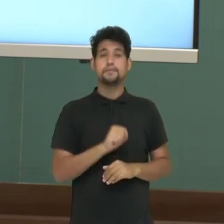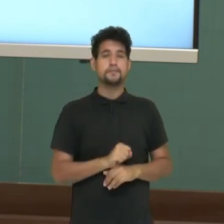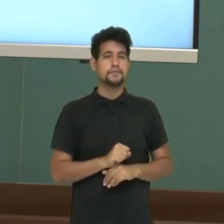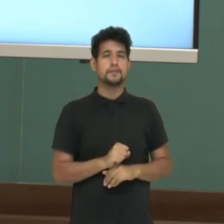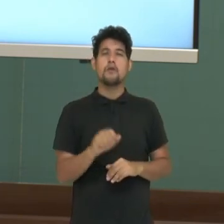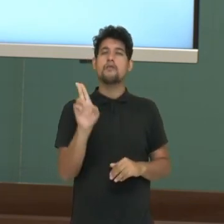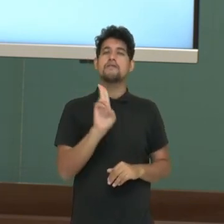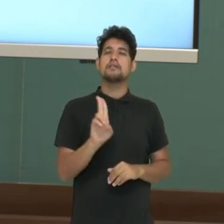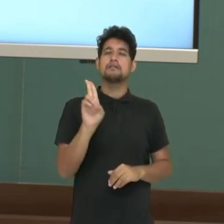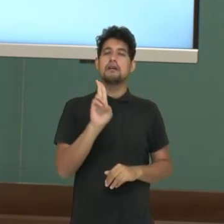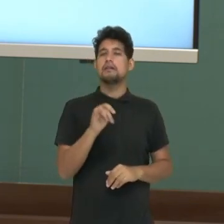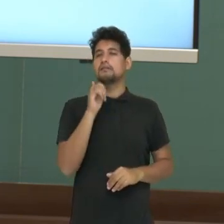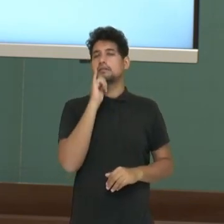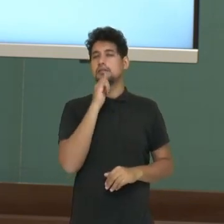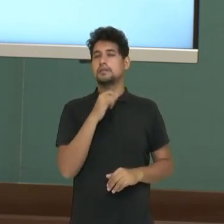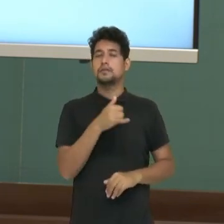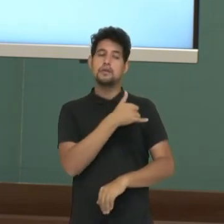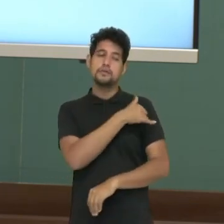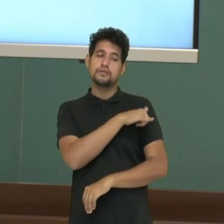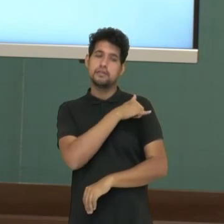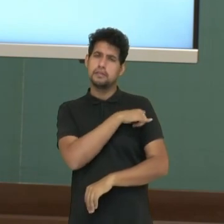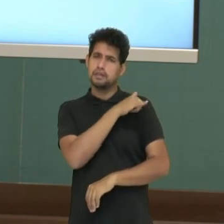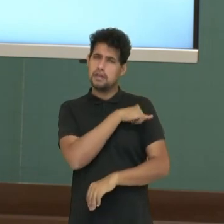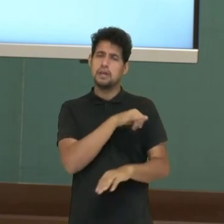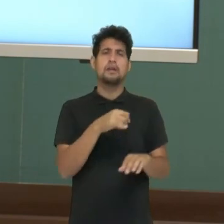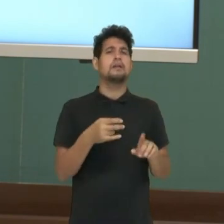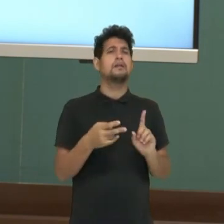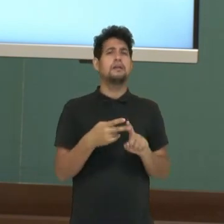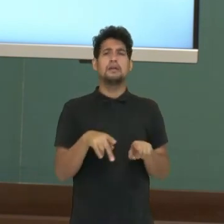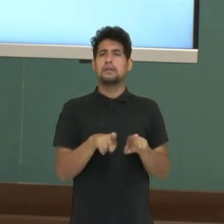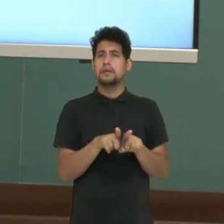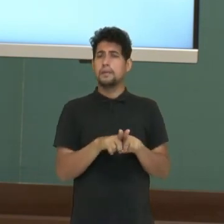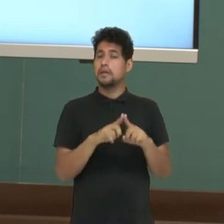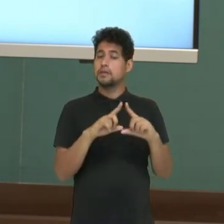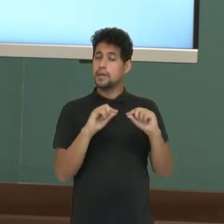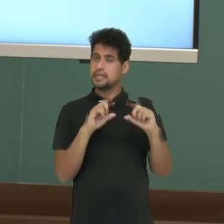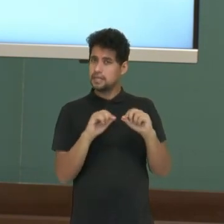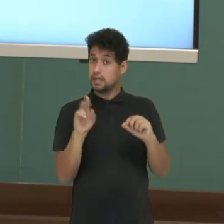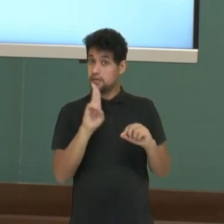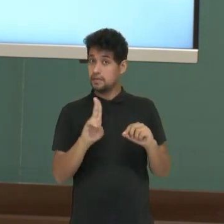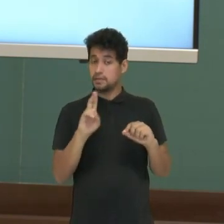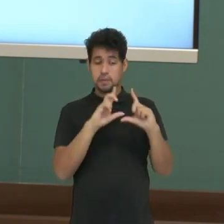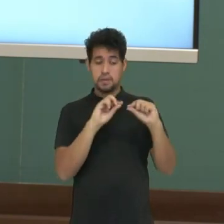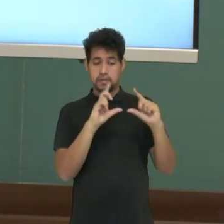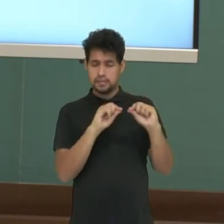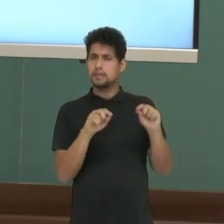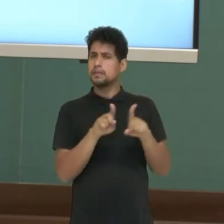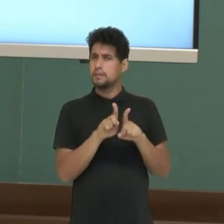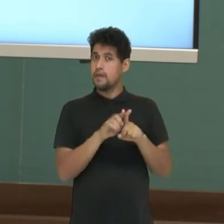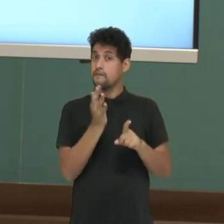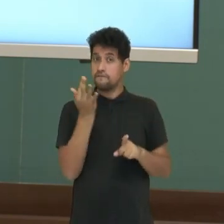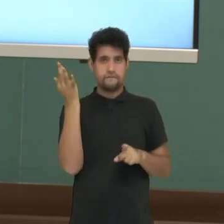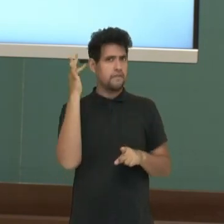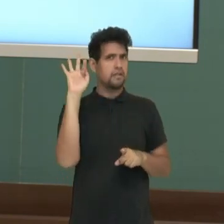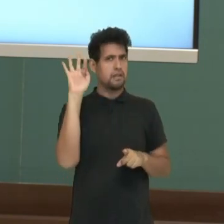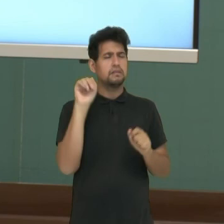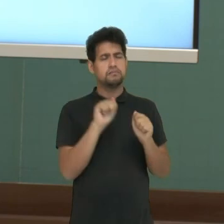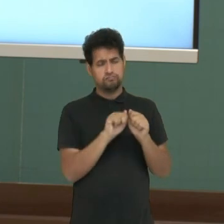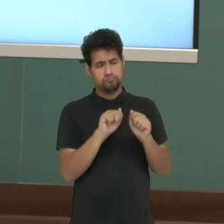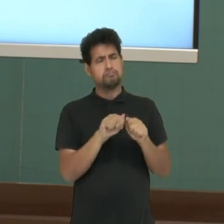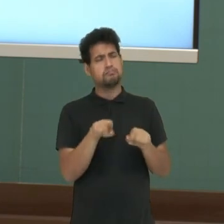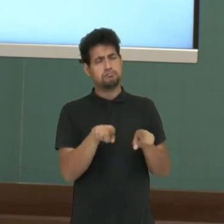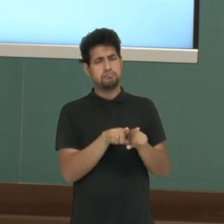exemplo, do Rio de Janeiro desenvolve isso, a Universidade de Brasília, né, a Federal de Brasília, desenvolve isso